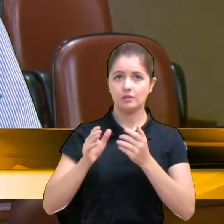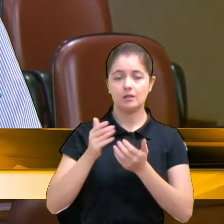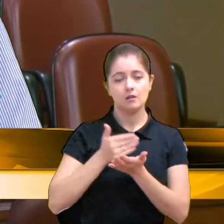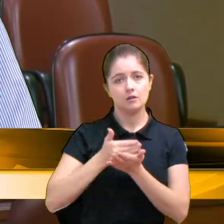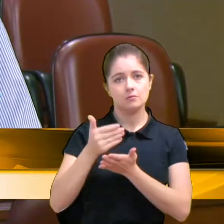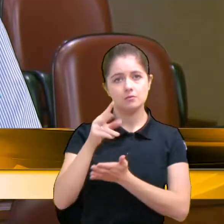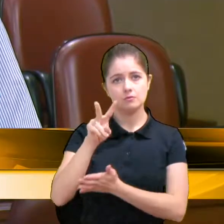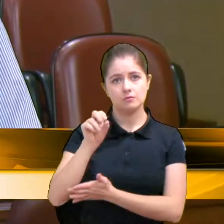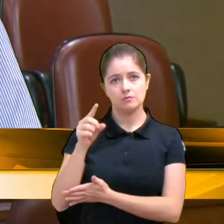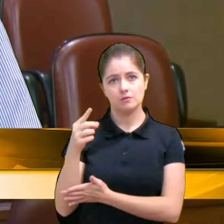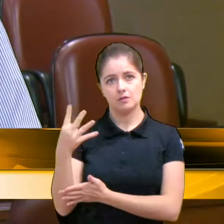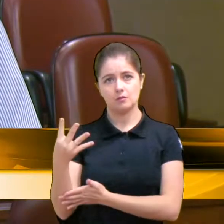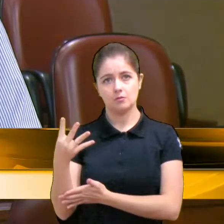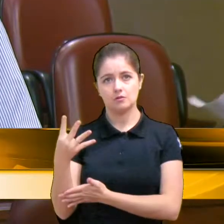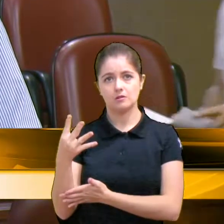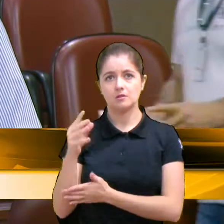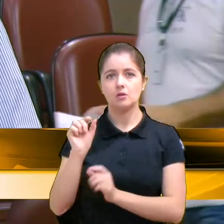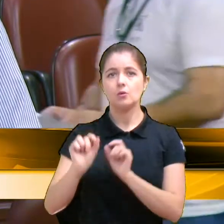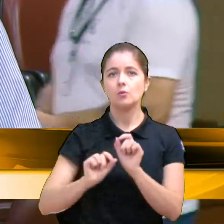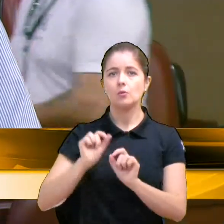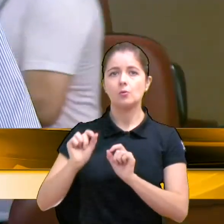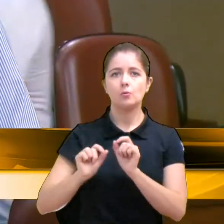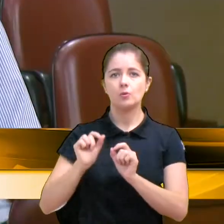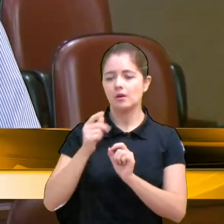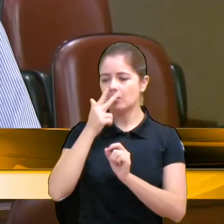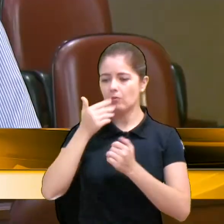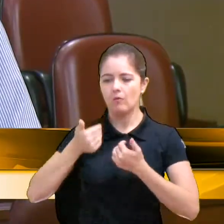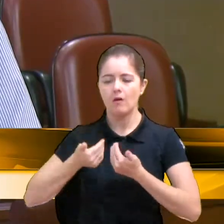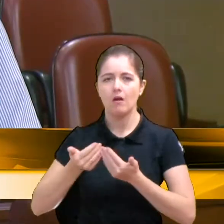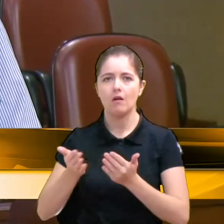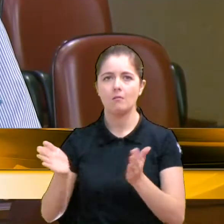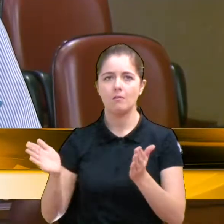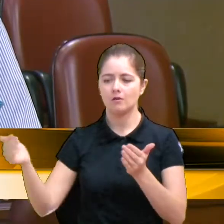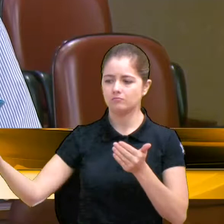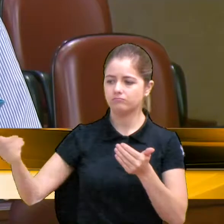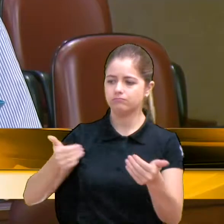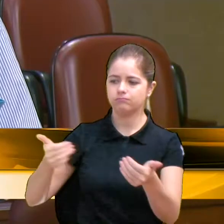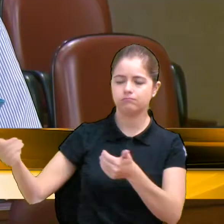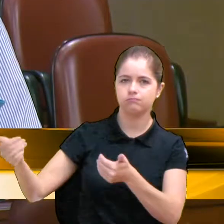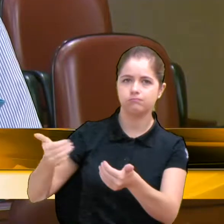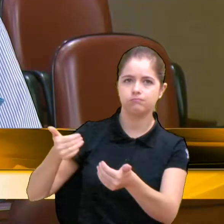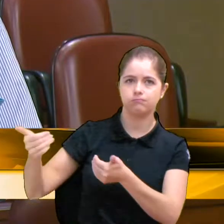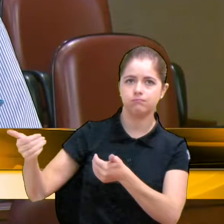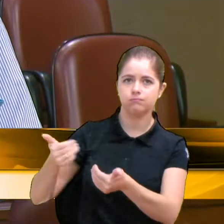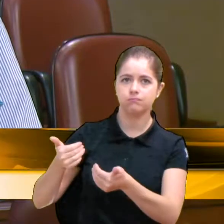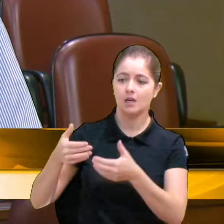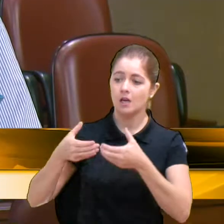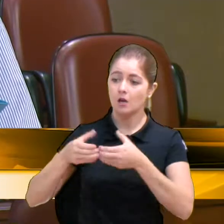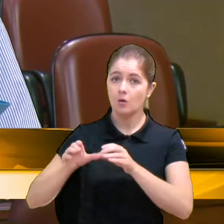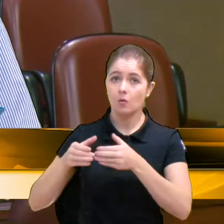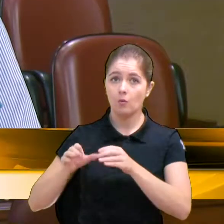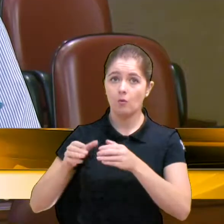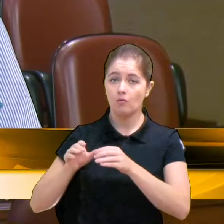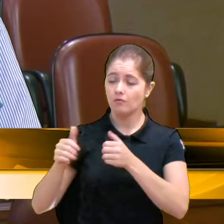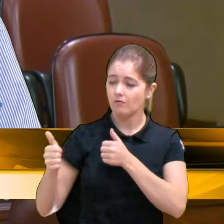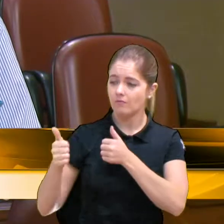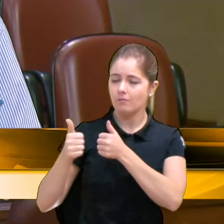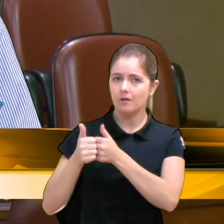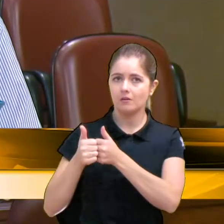Parlamento ainda mais aberto à população, detalhando seu propósito e convidando a comunidade a conviver de perto com o